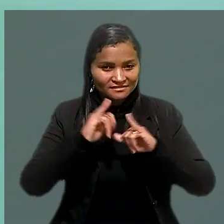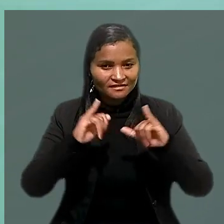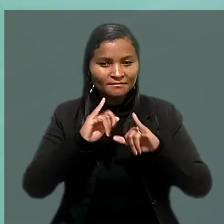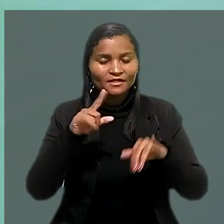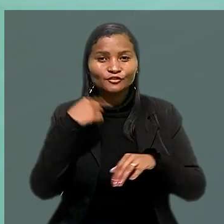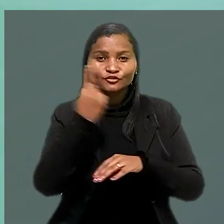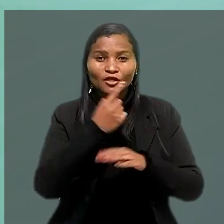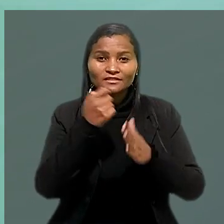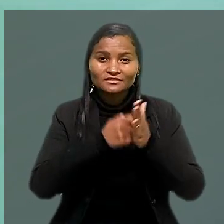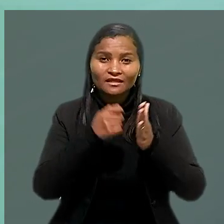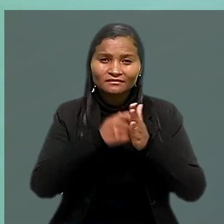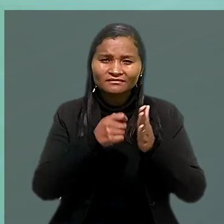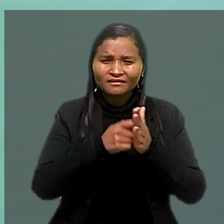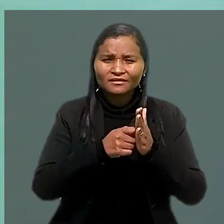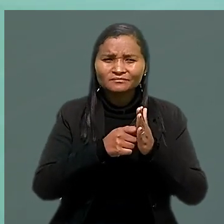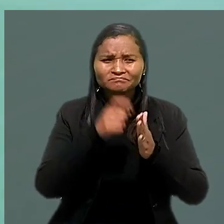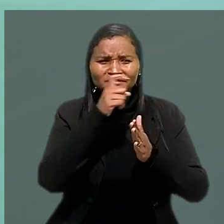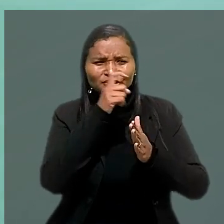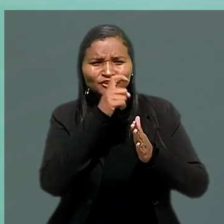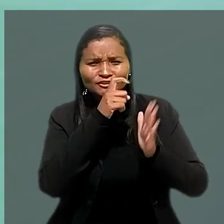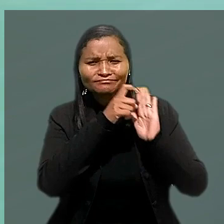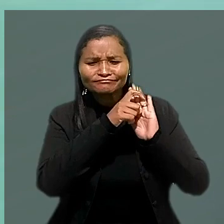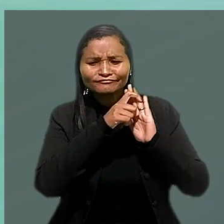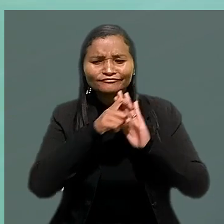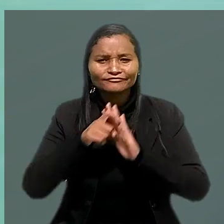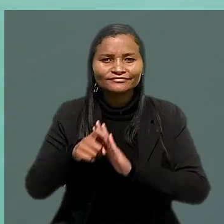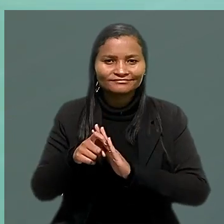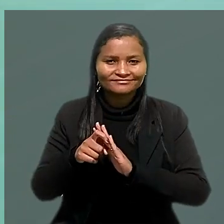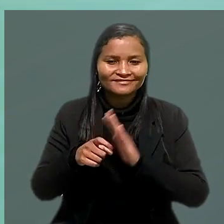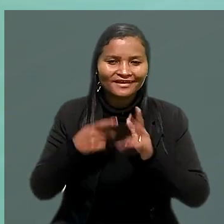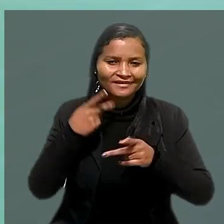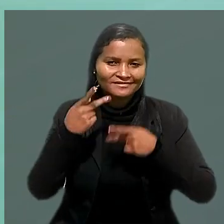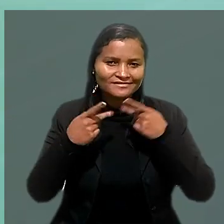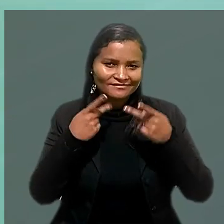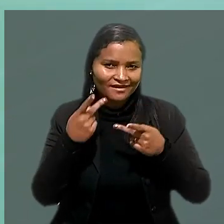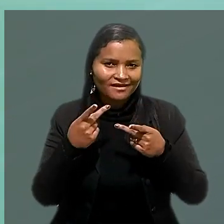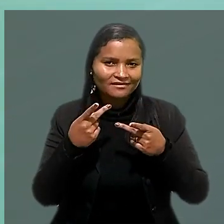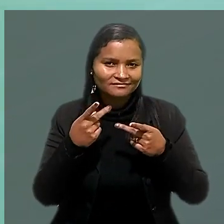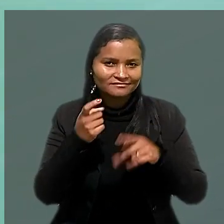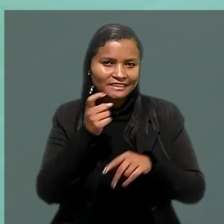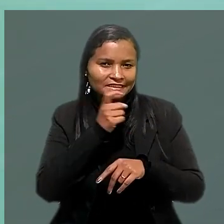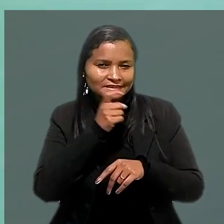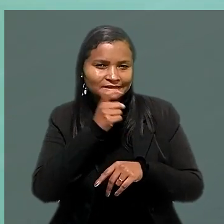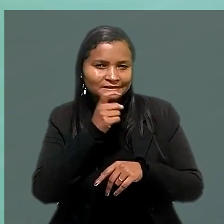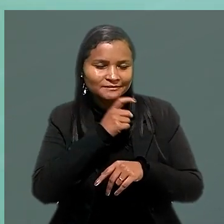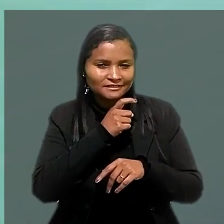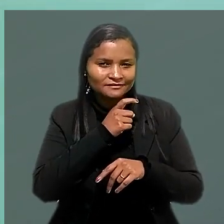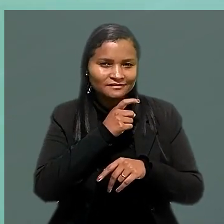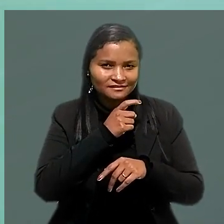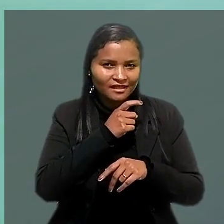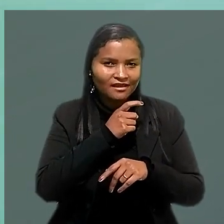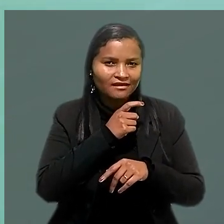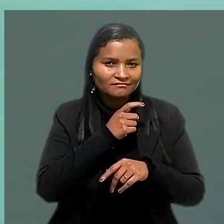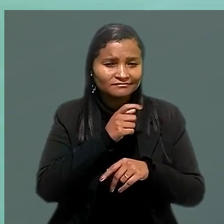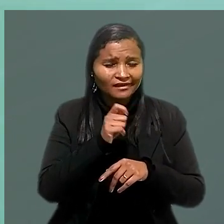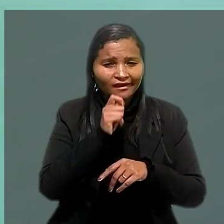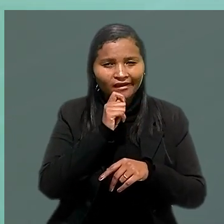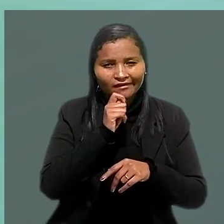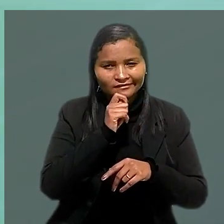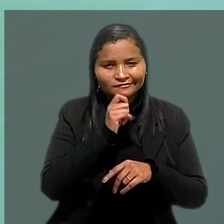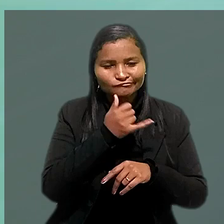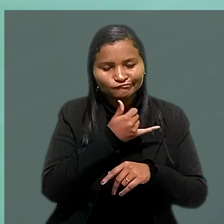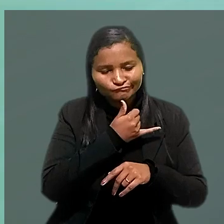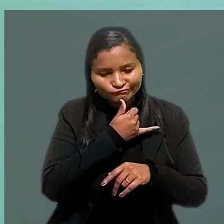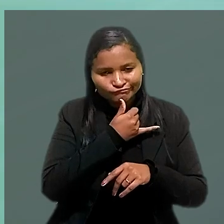Nessa campanha, nós tentamos desmistificar essas falas, esses mitos